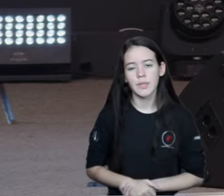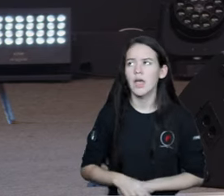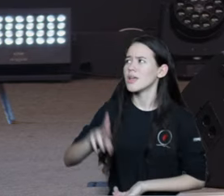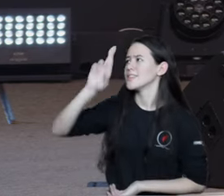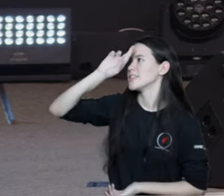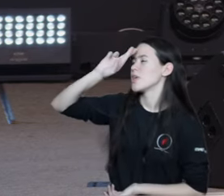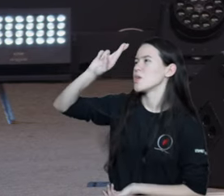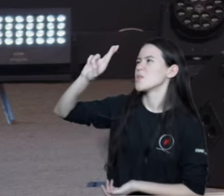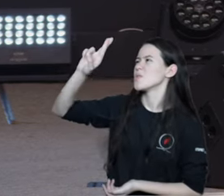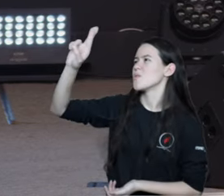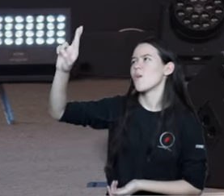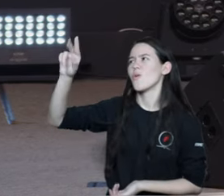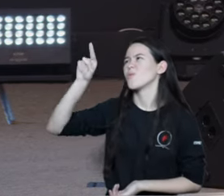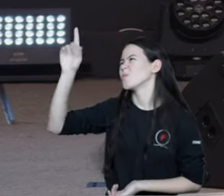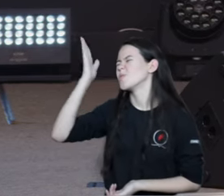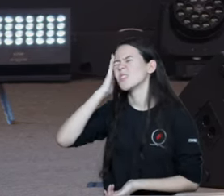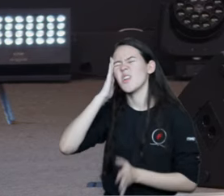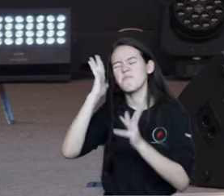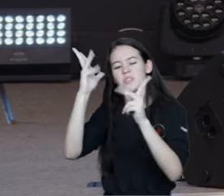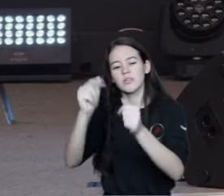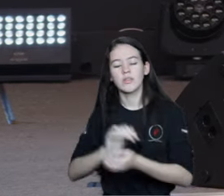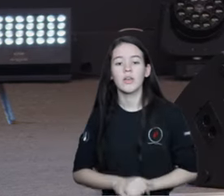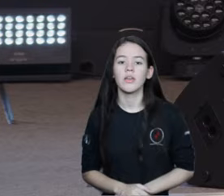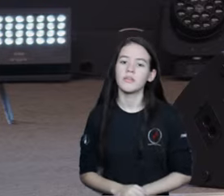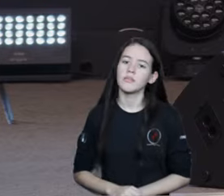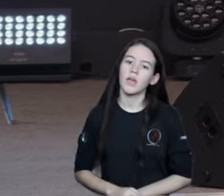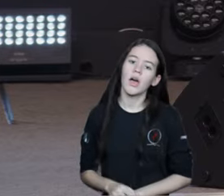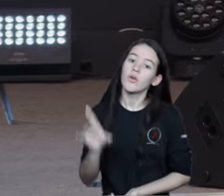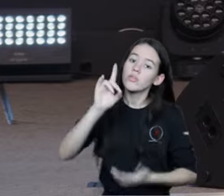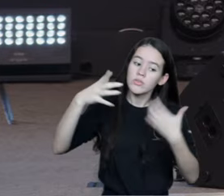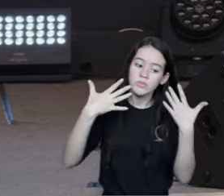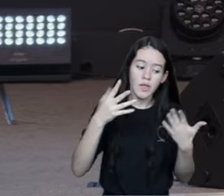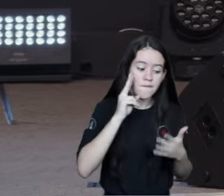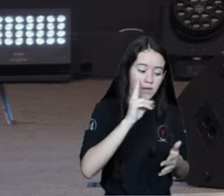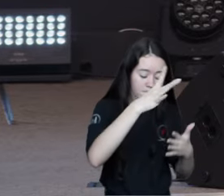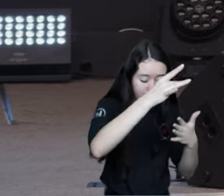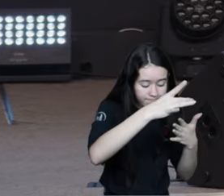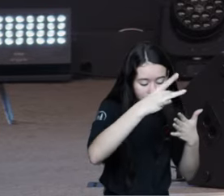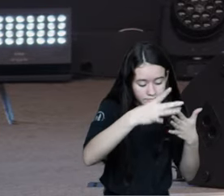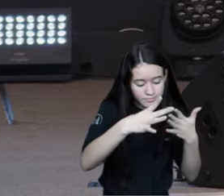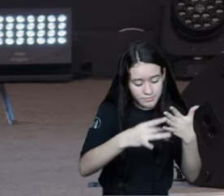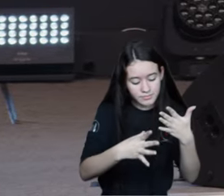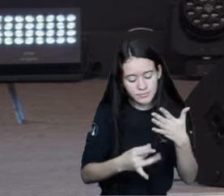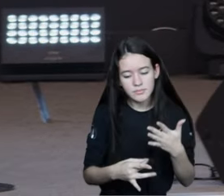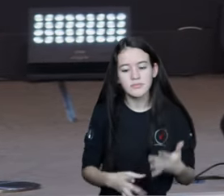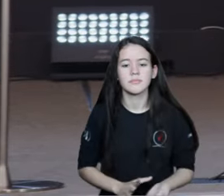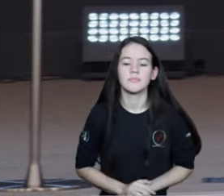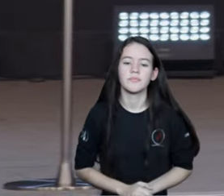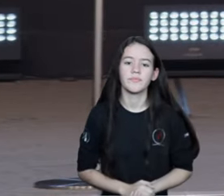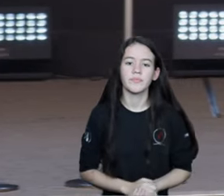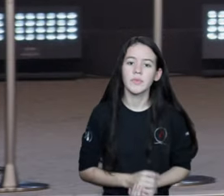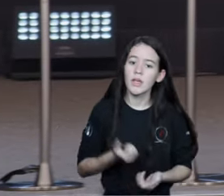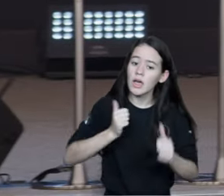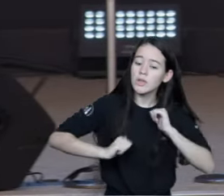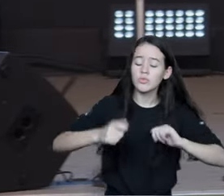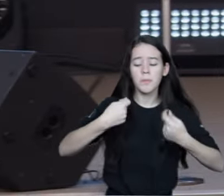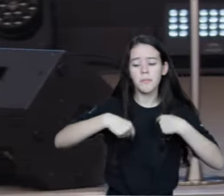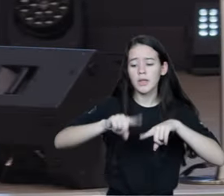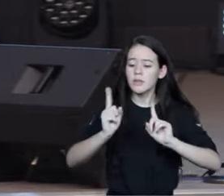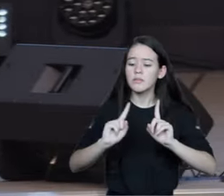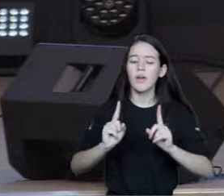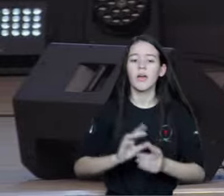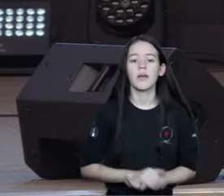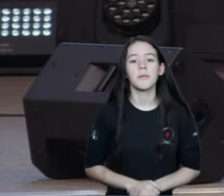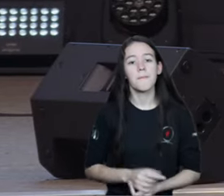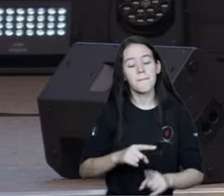Senhor Senhor ele quer ouvir detalhadamente não estejais ansiosos por